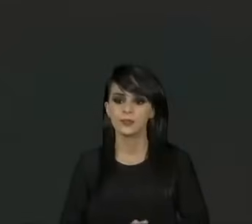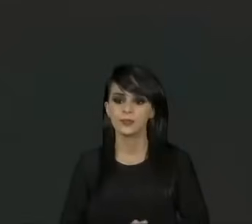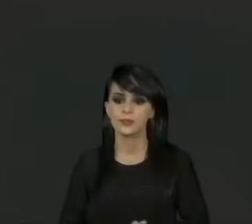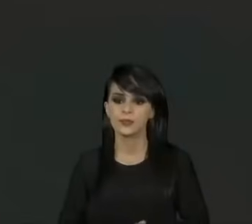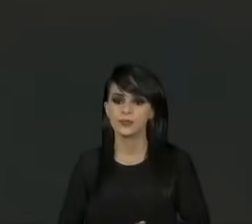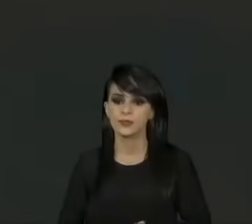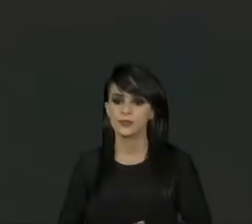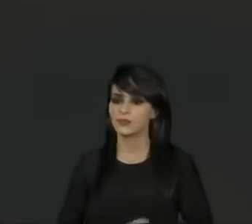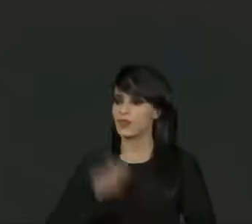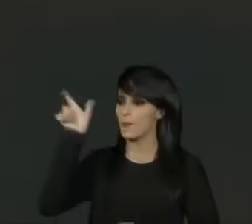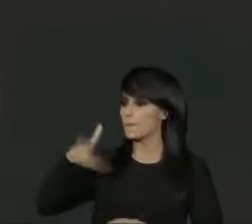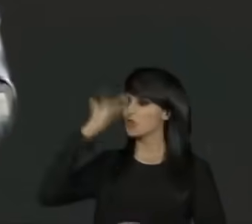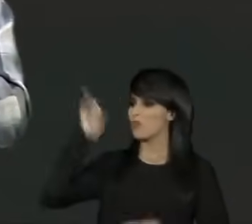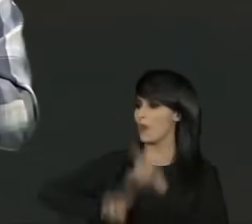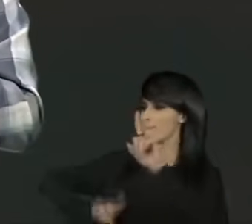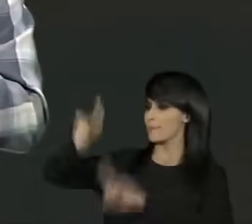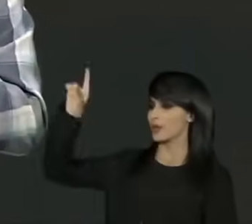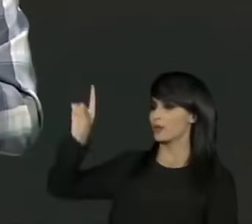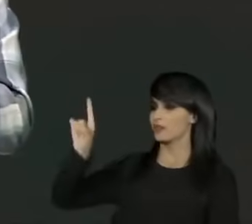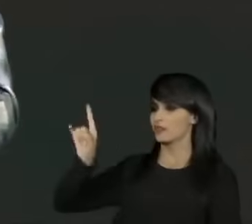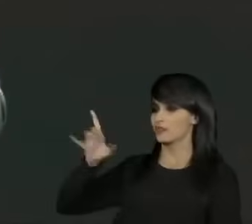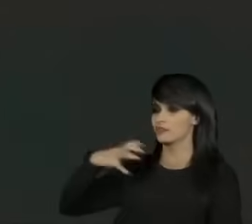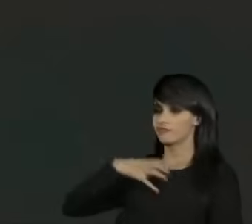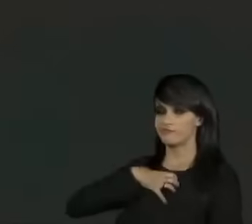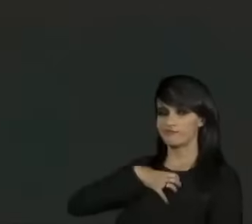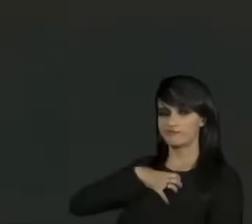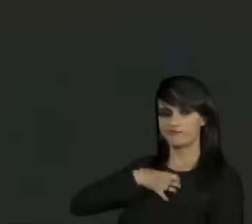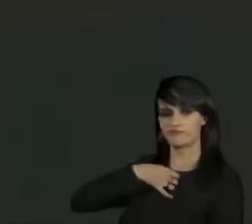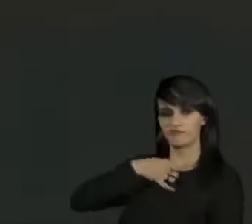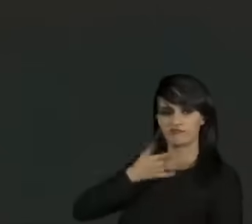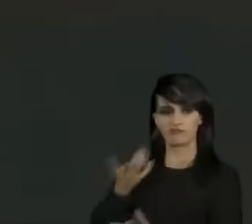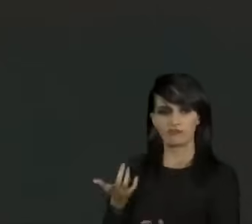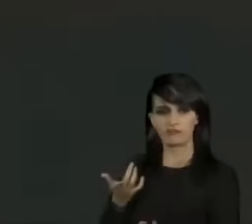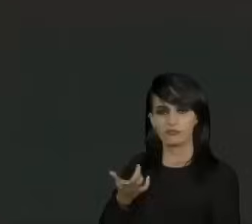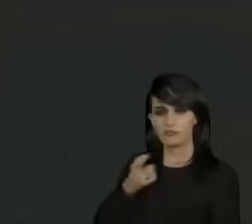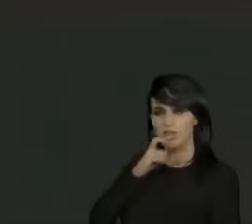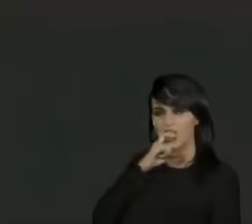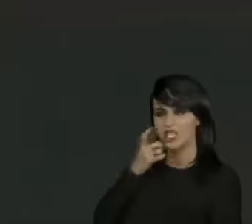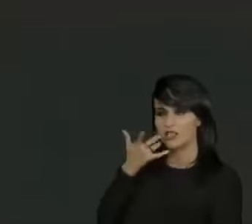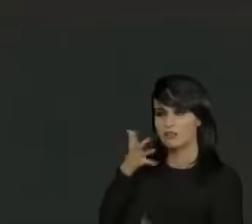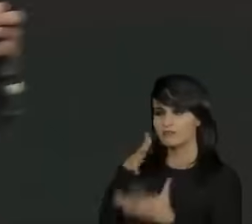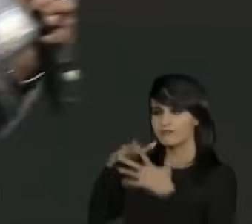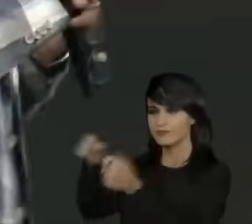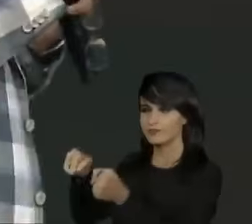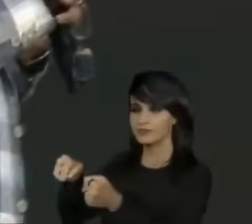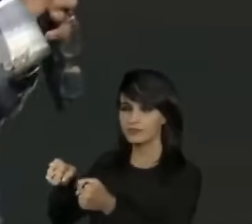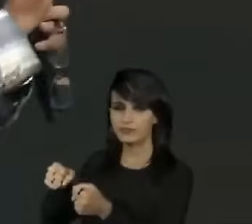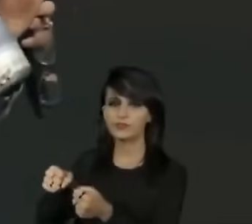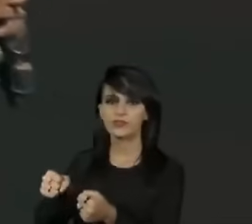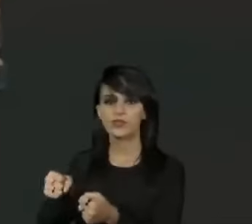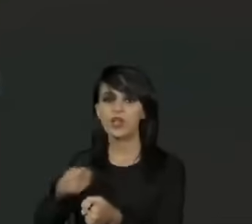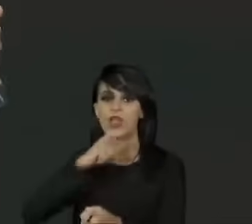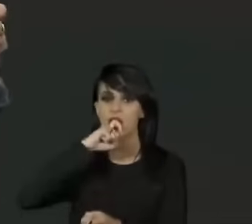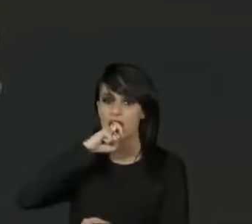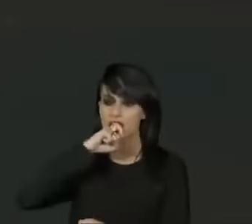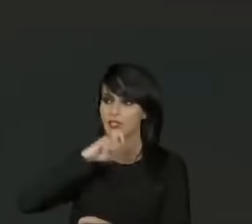Pelo sucesso alheio sabia ele deseja possuir o bem alheio o